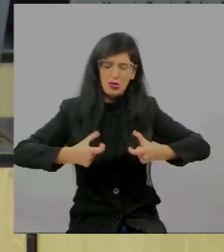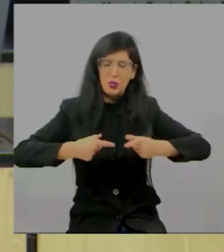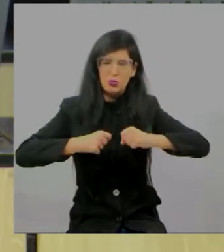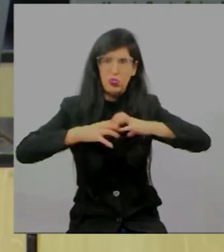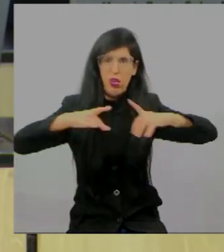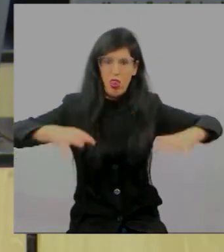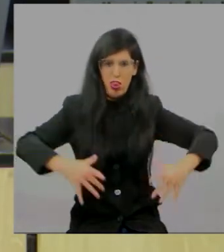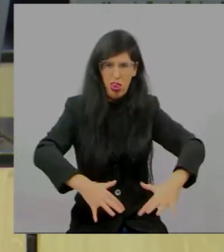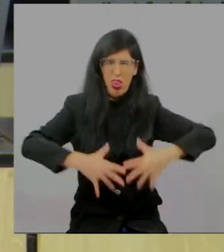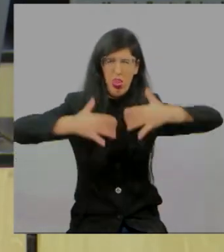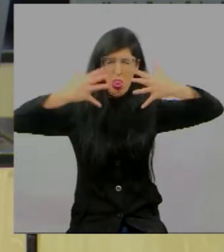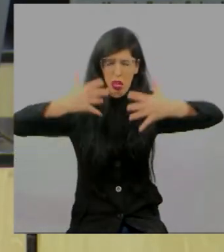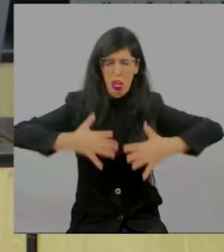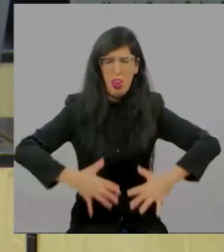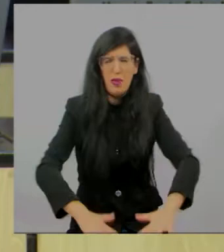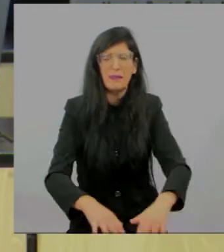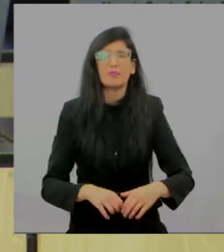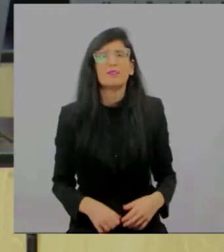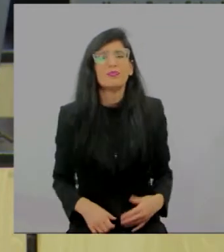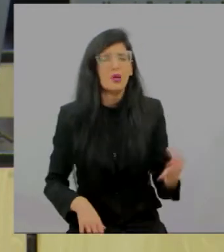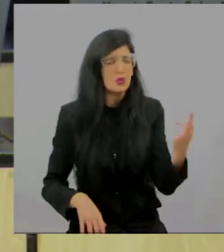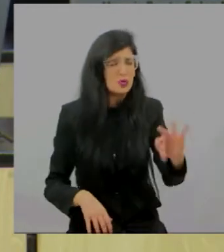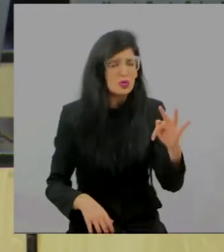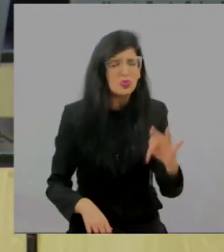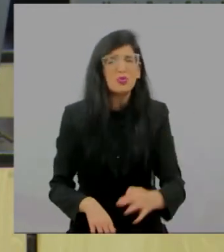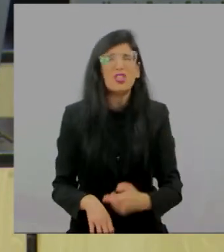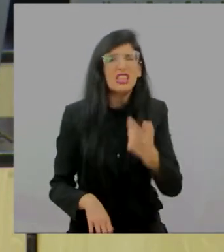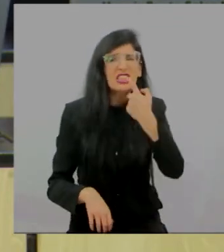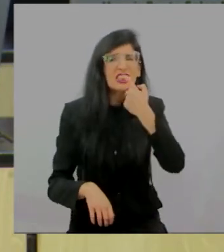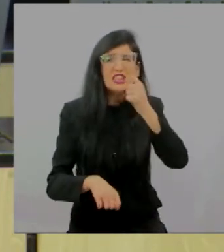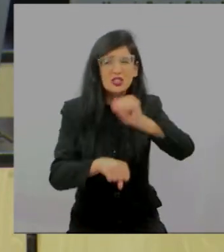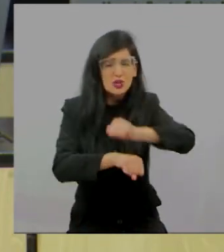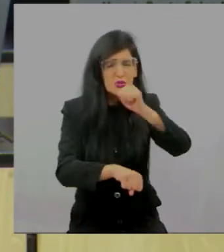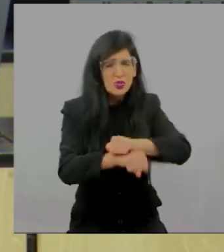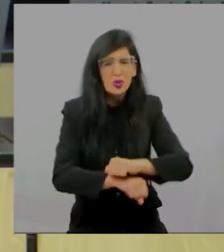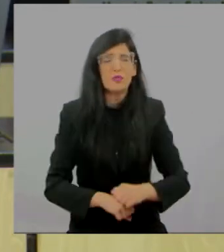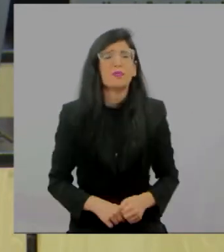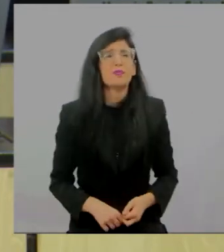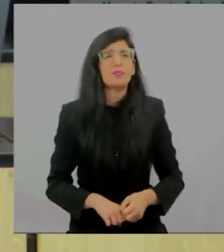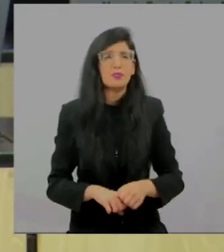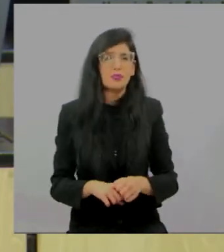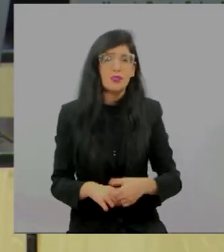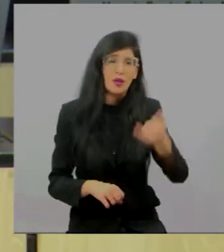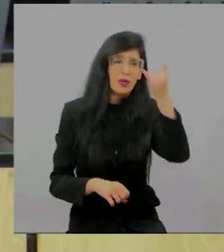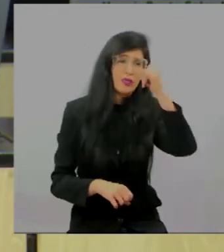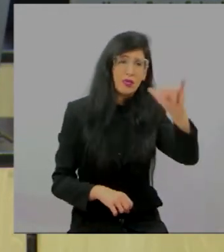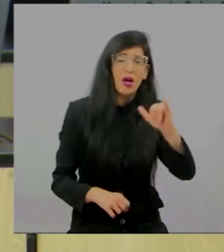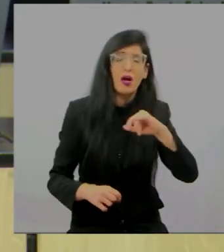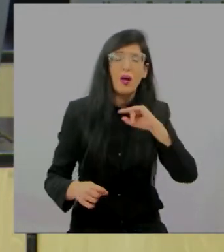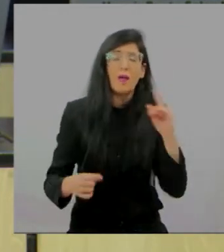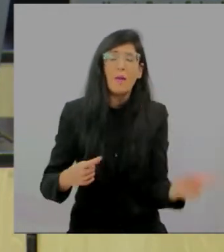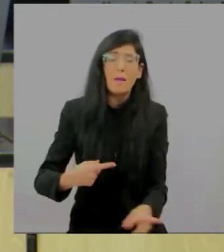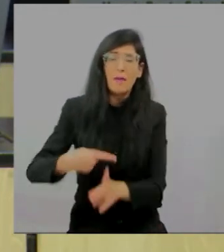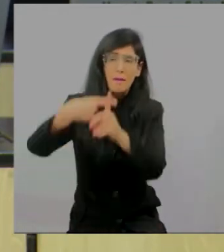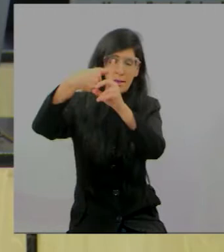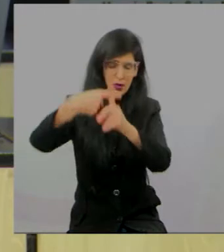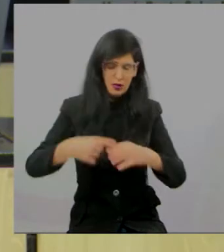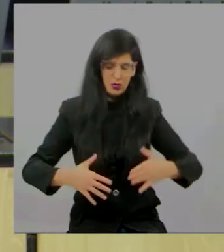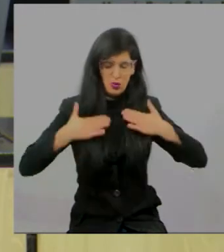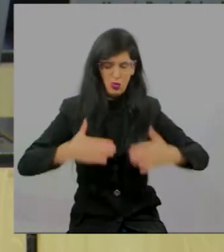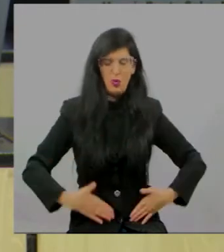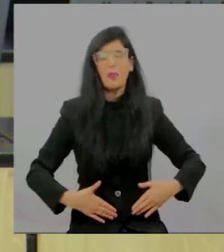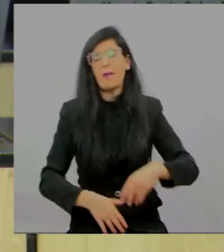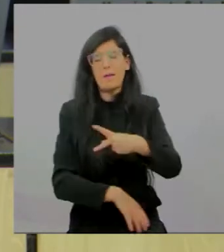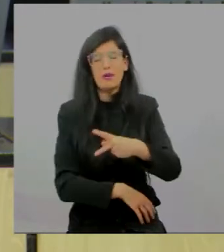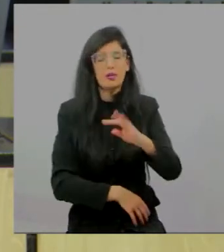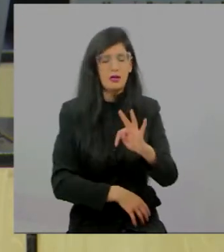de hemodiálise utilizam esse fármaco para controlar e não aumentar o PTH. Assim sendo, muito respeitosamente, recorremos à